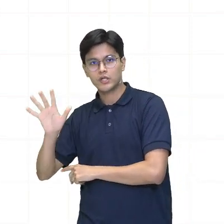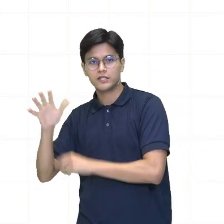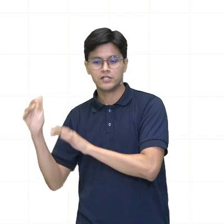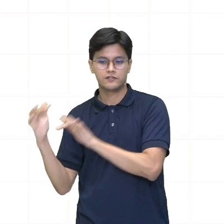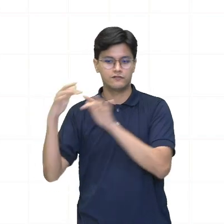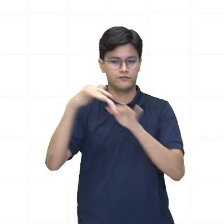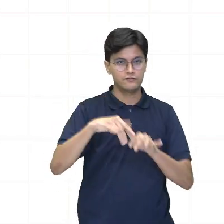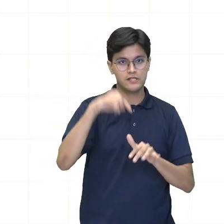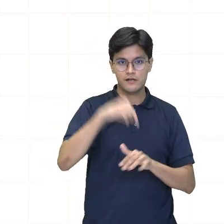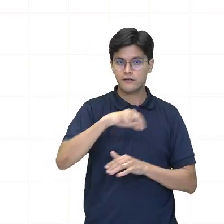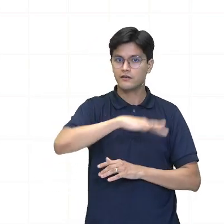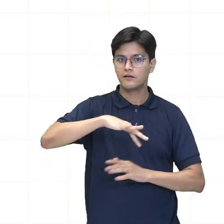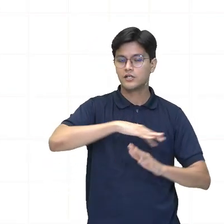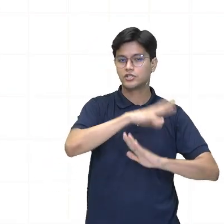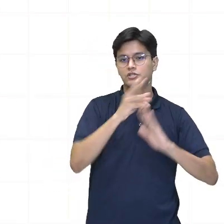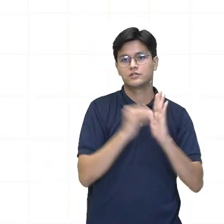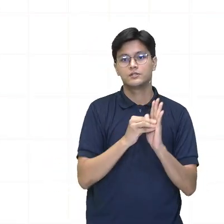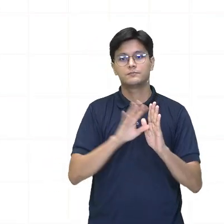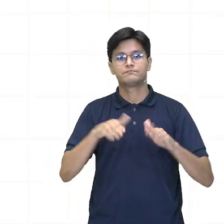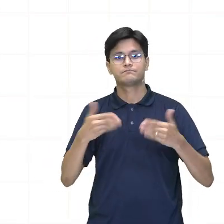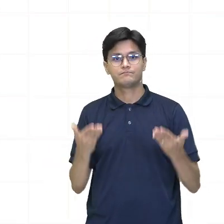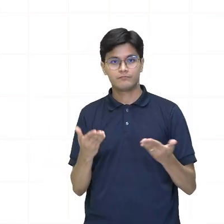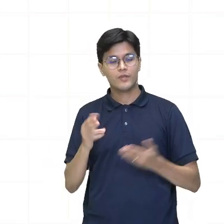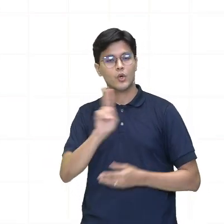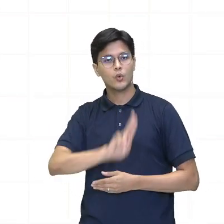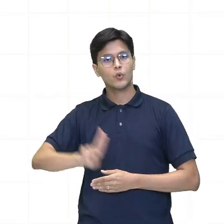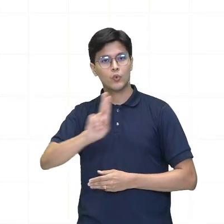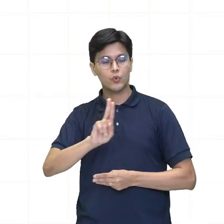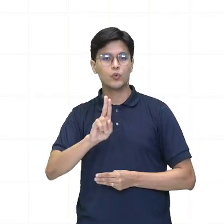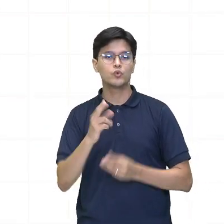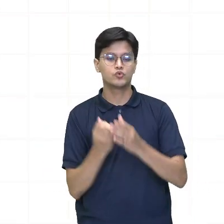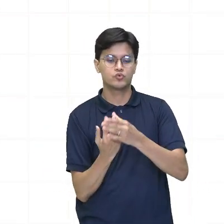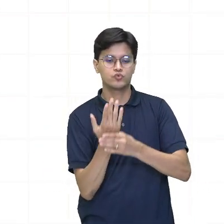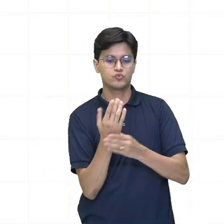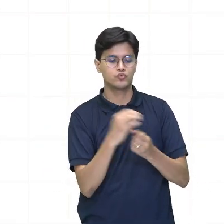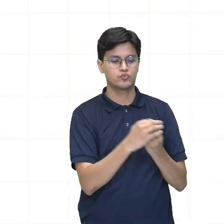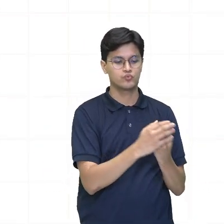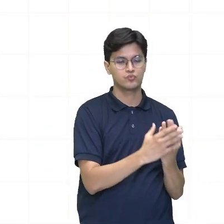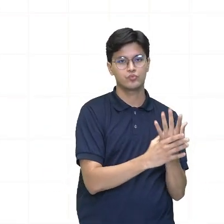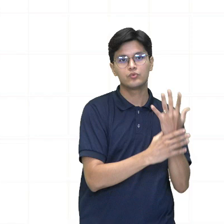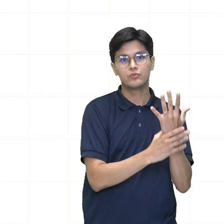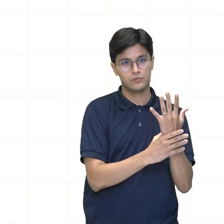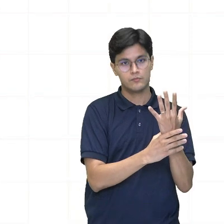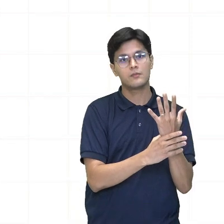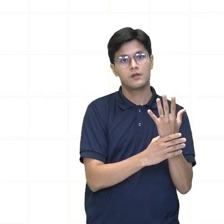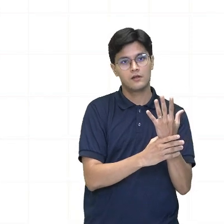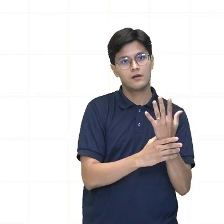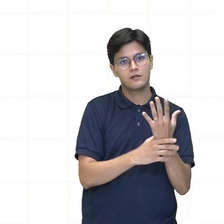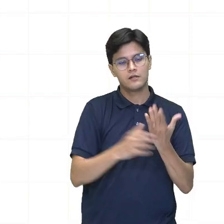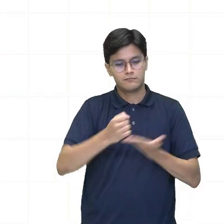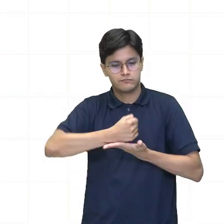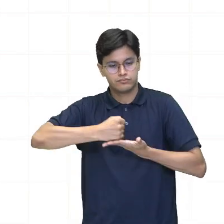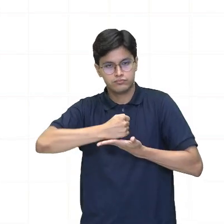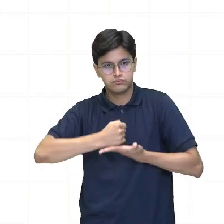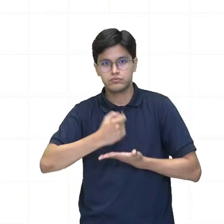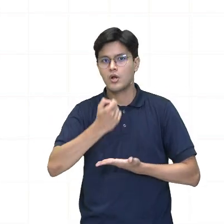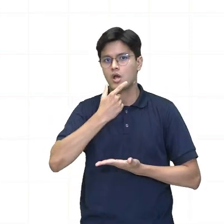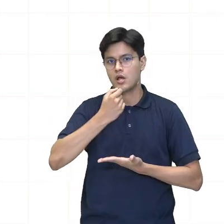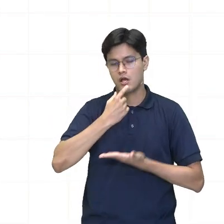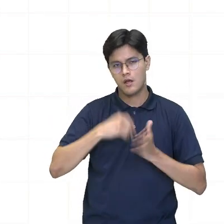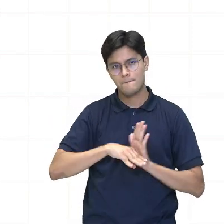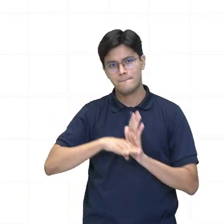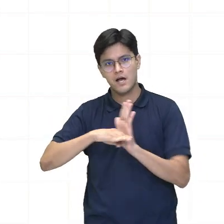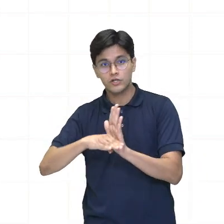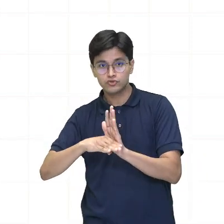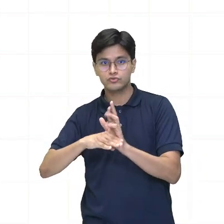região amazônica. Então, o uso de plantas medicinais vai ajudar muito no desenvolvimento desses ribeirinhos, visto